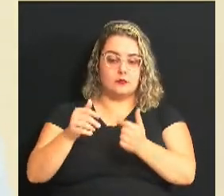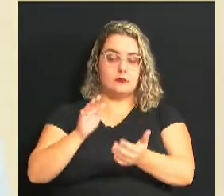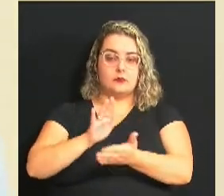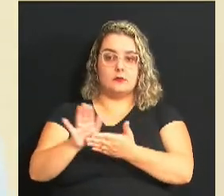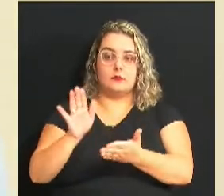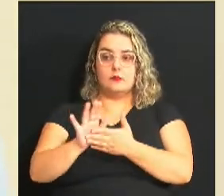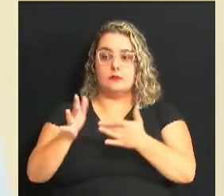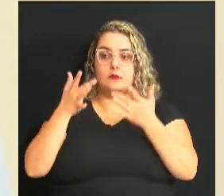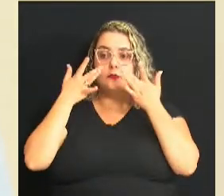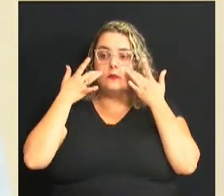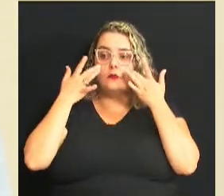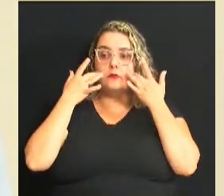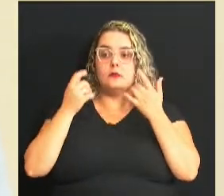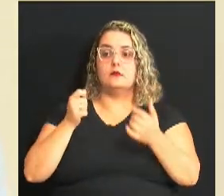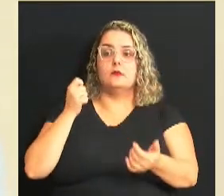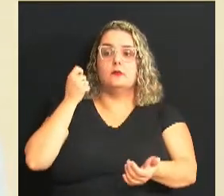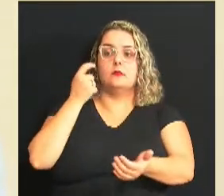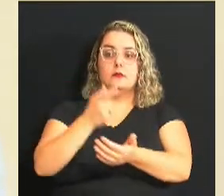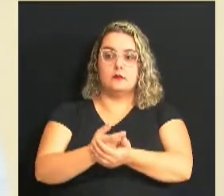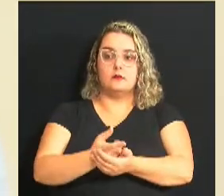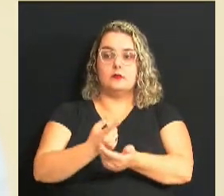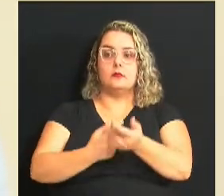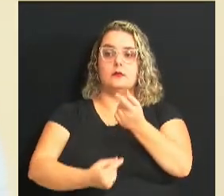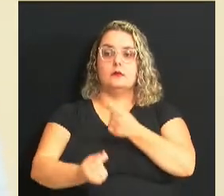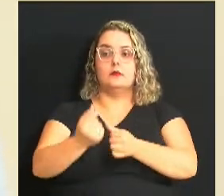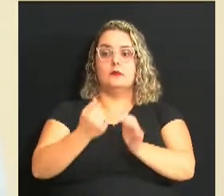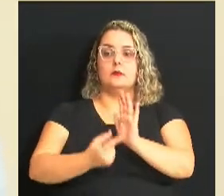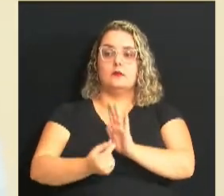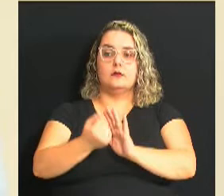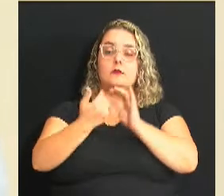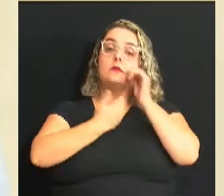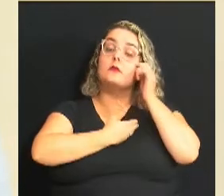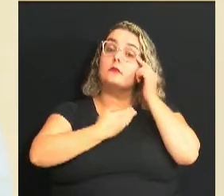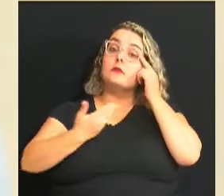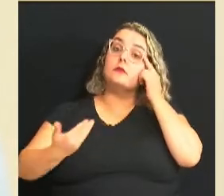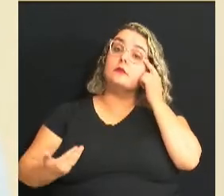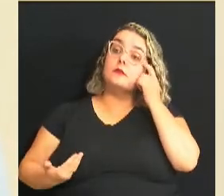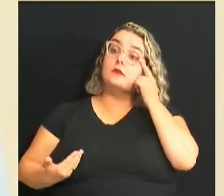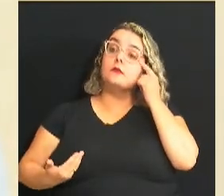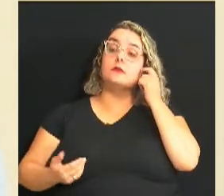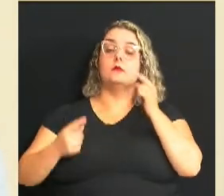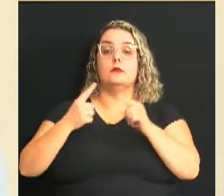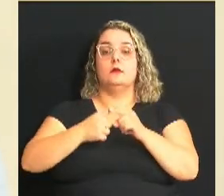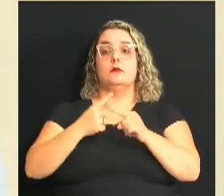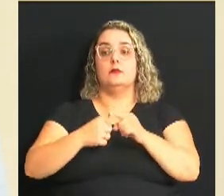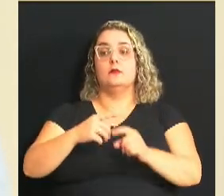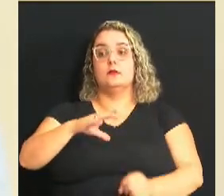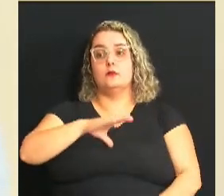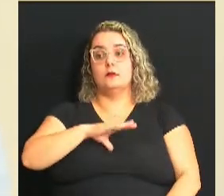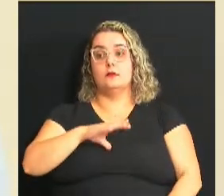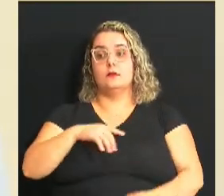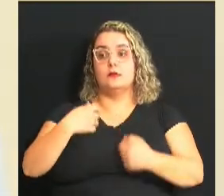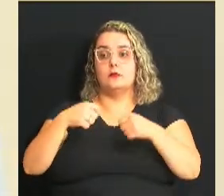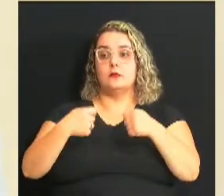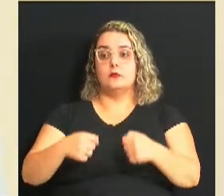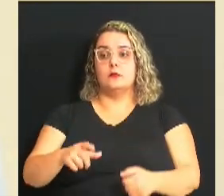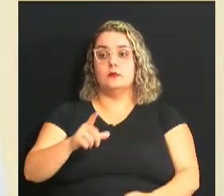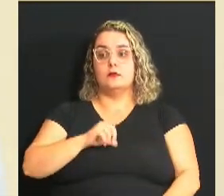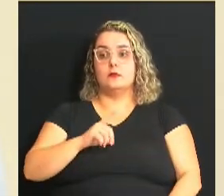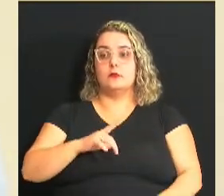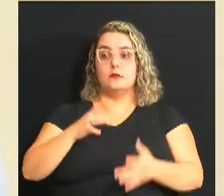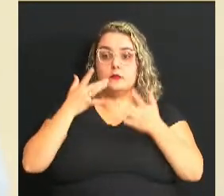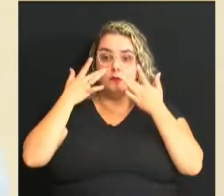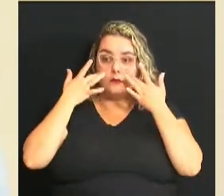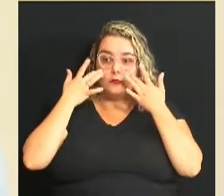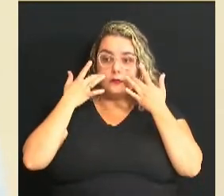ele é financiado pelo orçamento público porque uma cidade precisa ter um teatro, ou teatros no